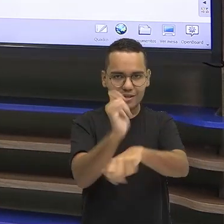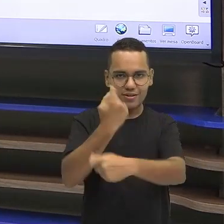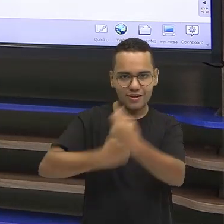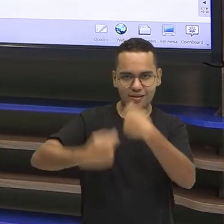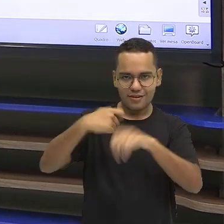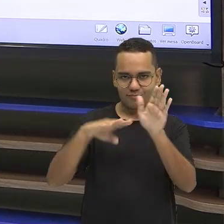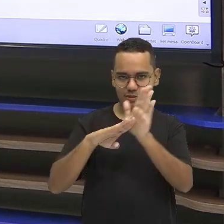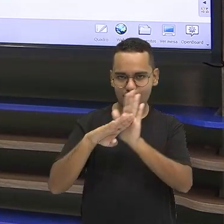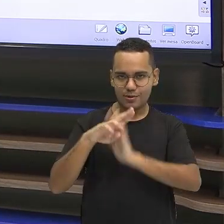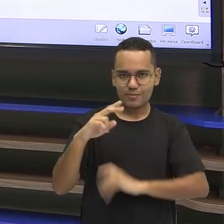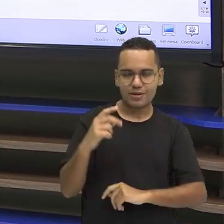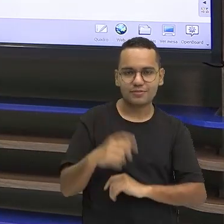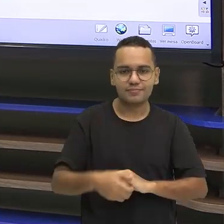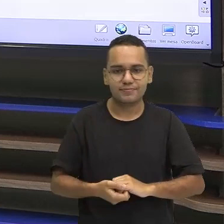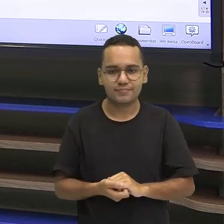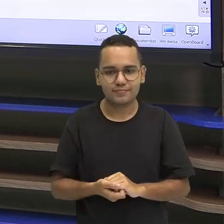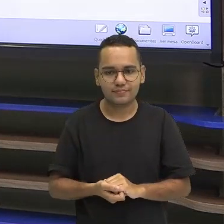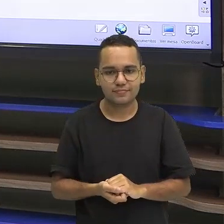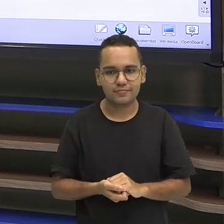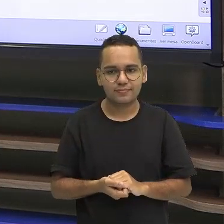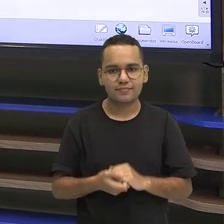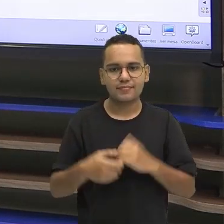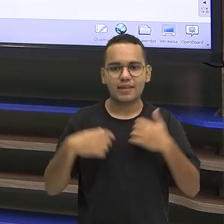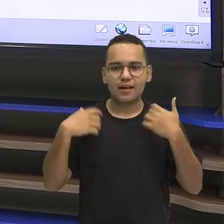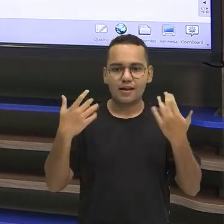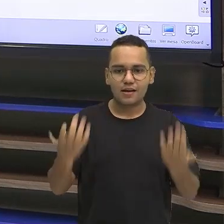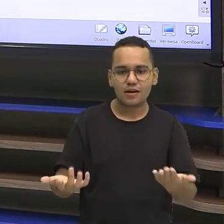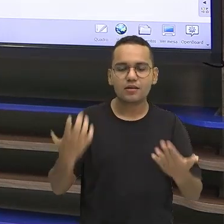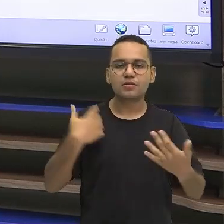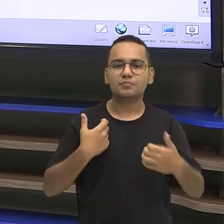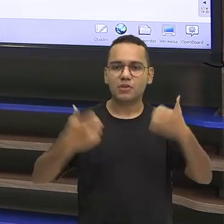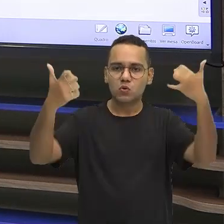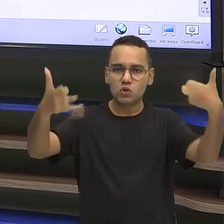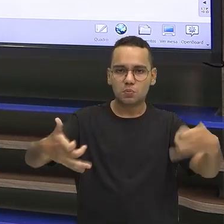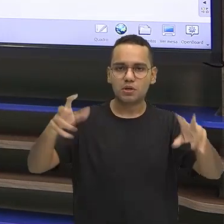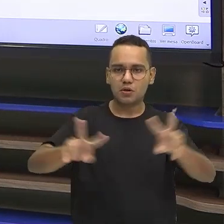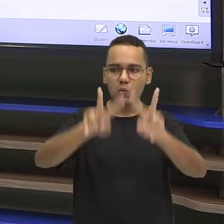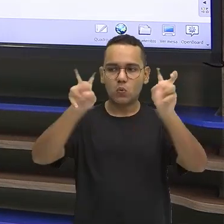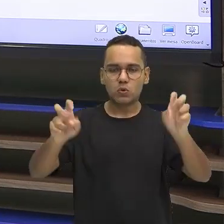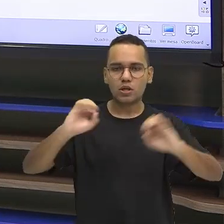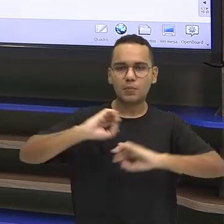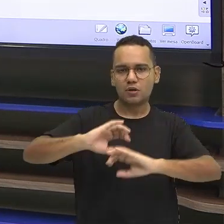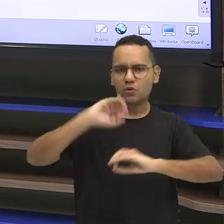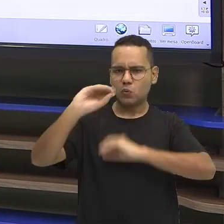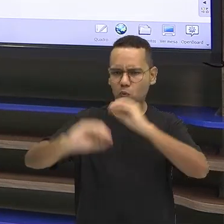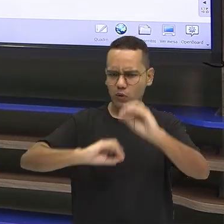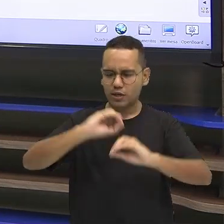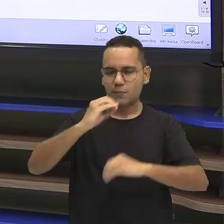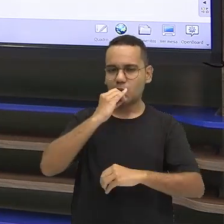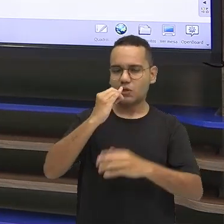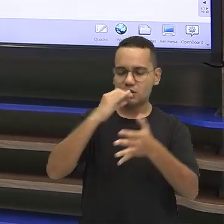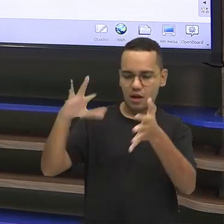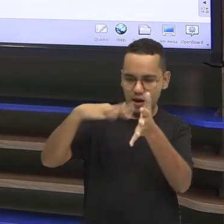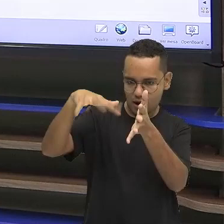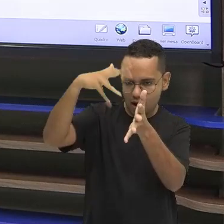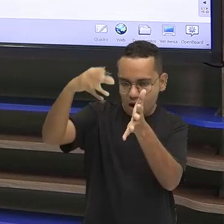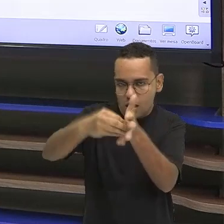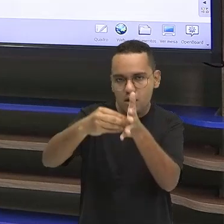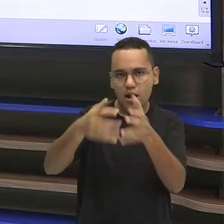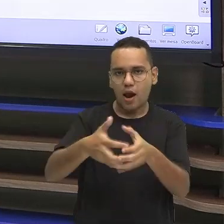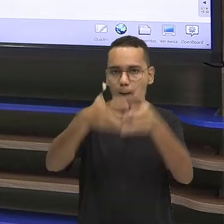ali do clima ameno. Então, na nossa aula a gente falou aí sobre a floresta amazônica, né, que é o maior